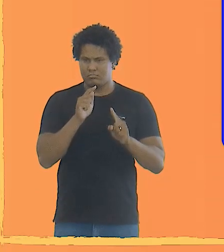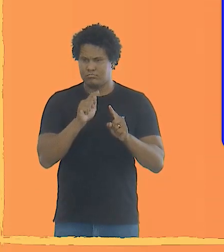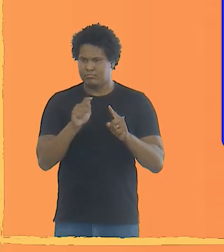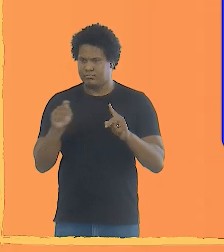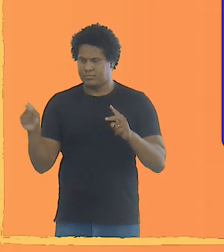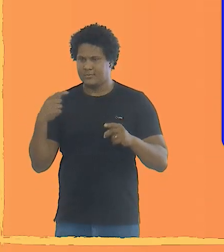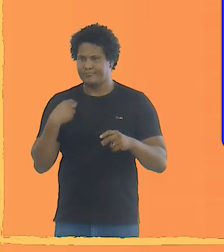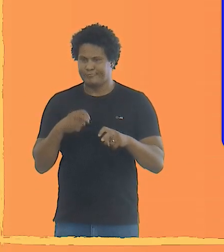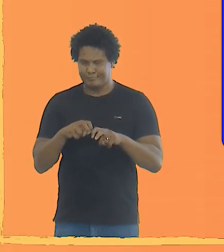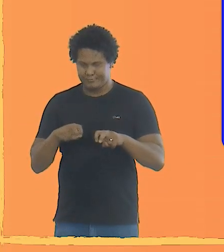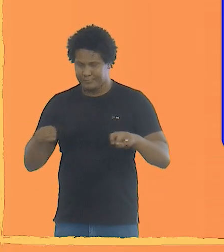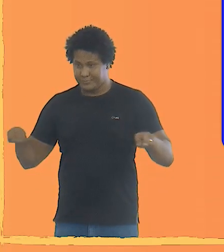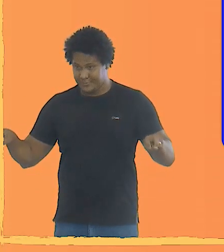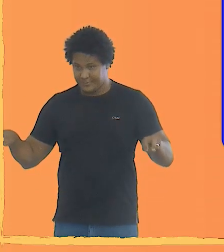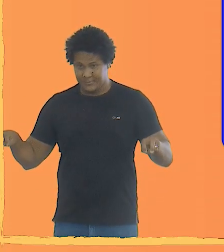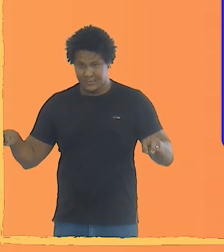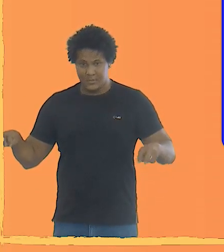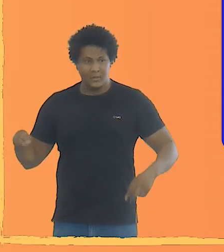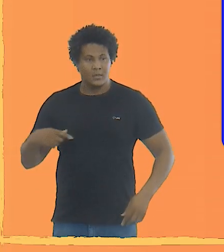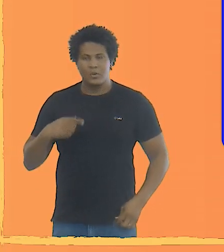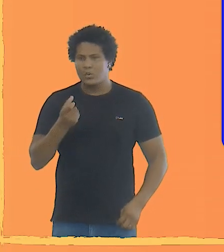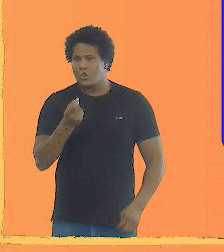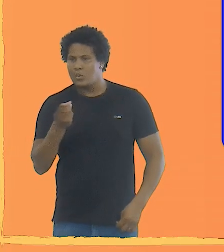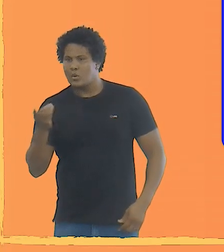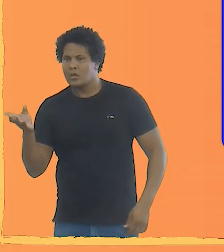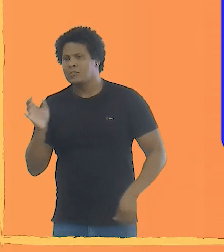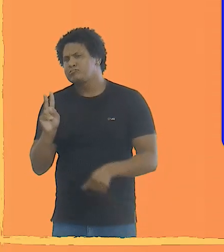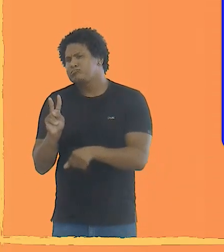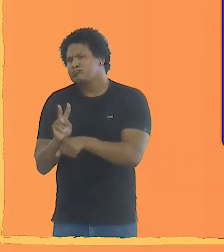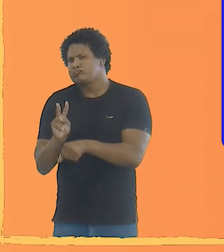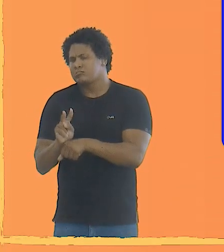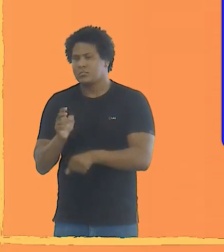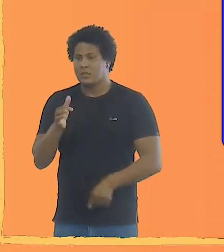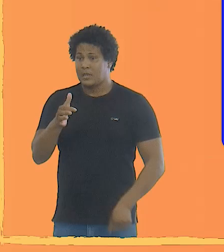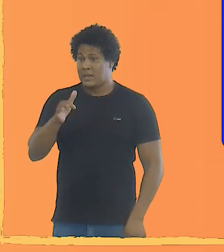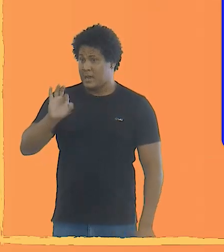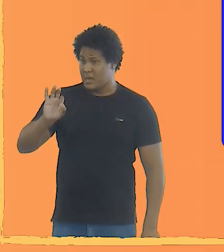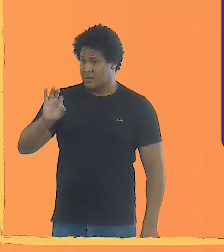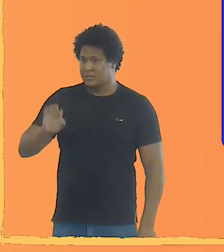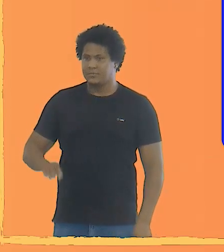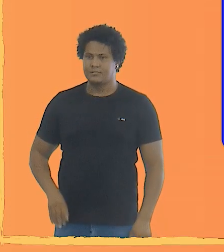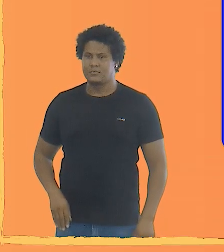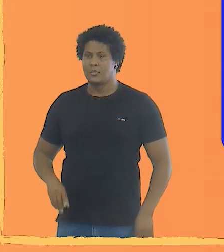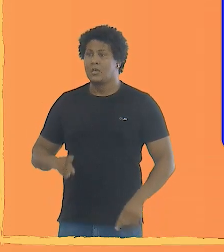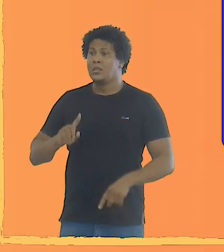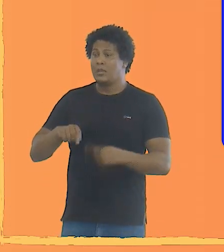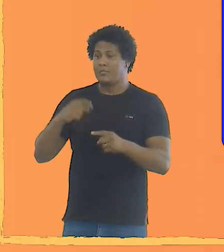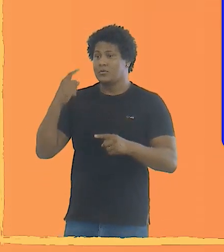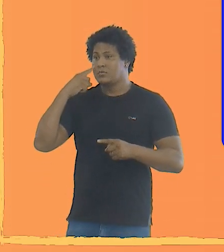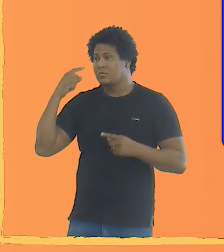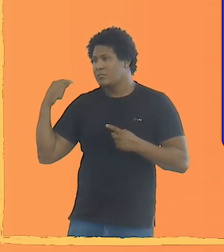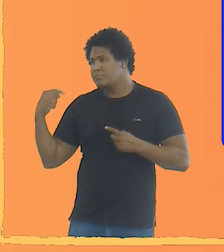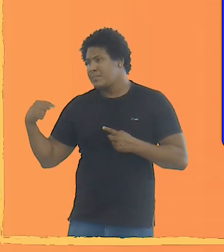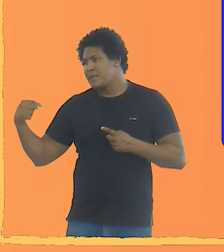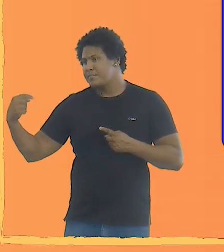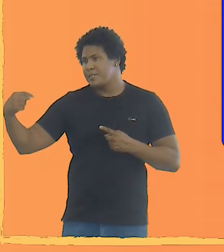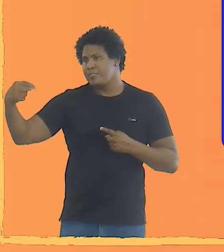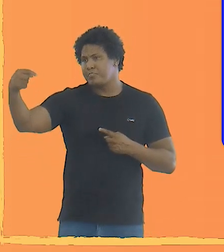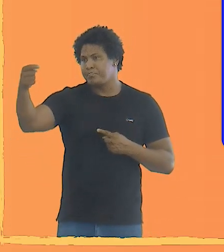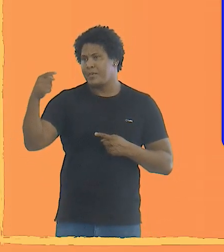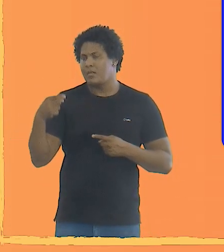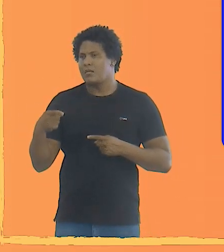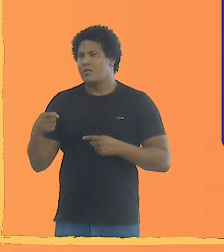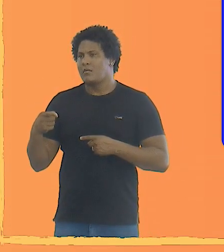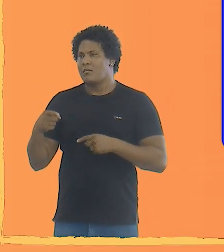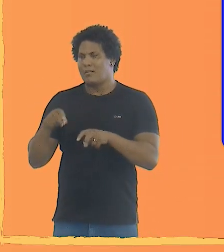Vamos supor que nessa fila tem 10 cadeiras. Depois eu vou contar a quantidade de filas. E aí, se eu souber quantas filas